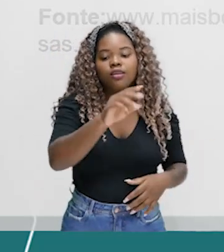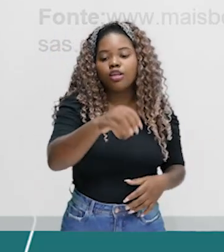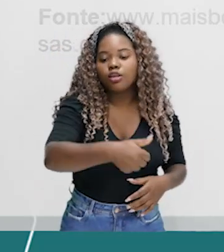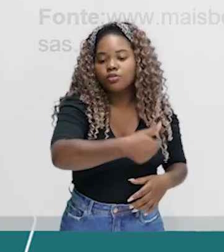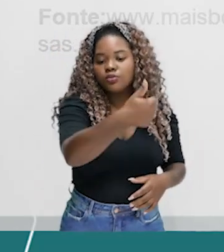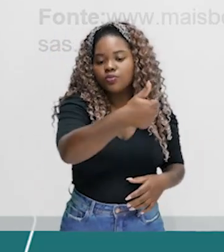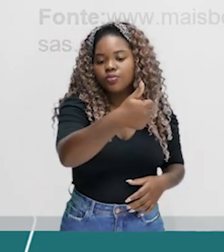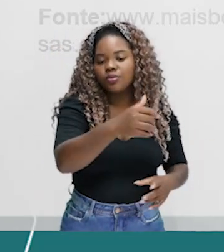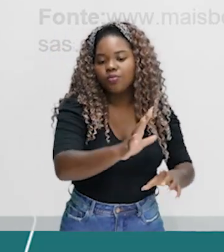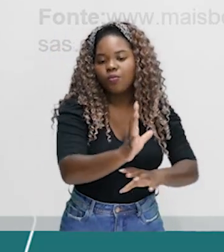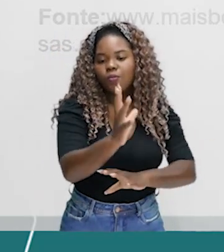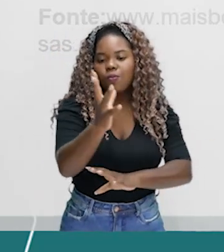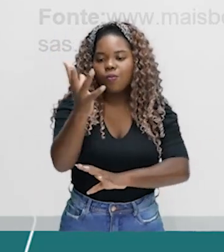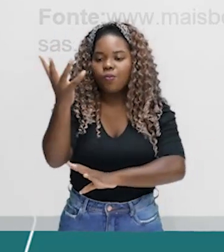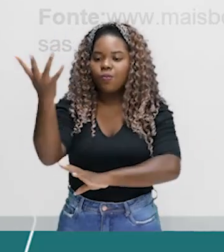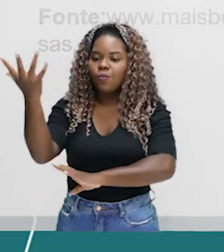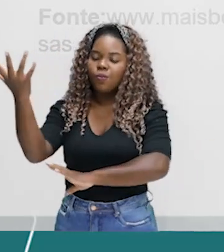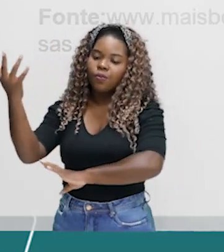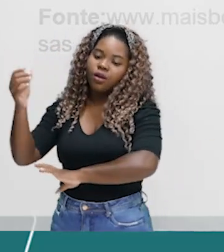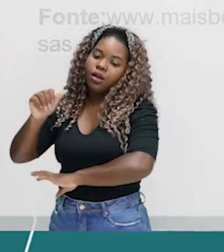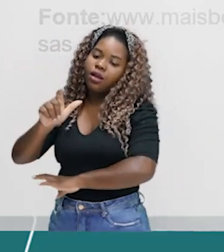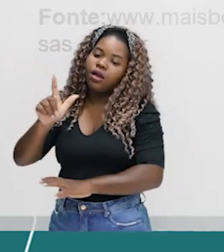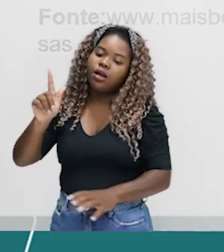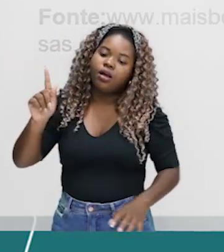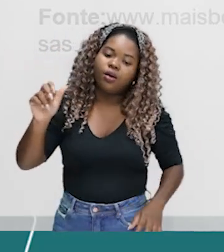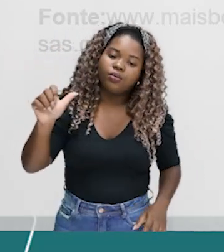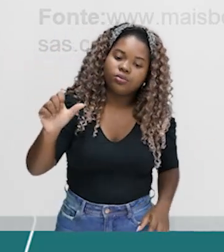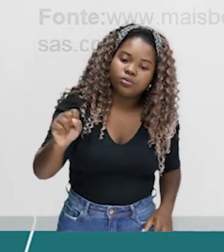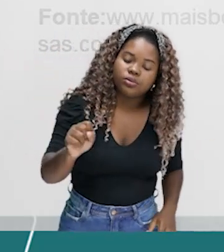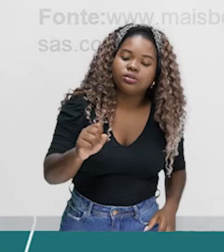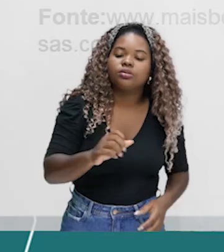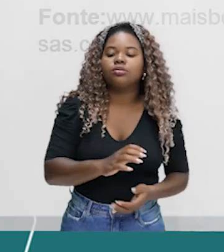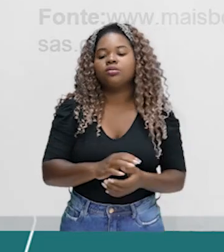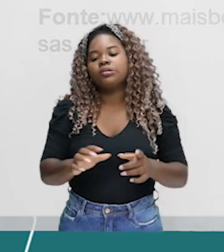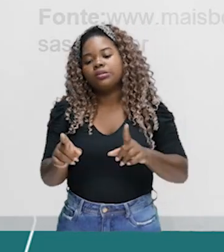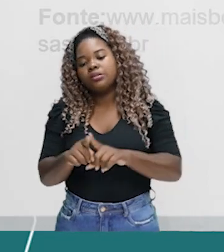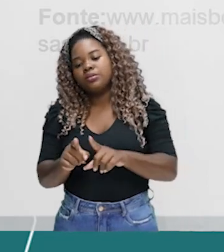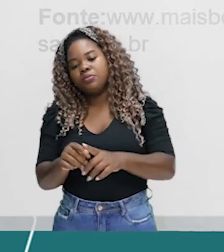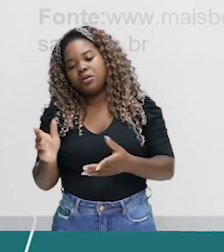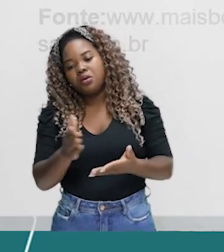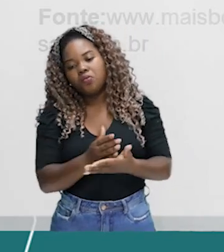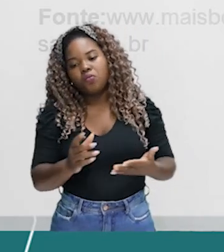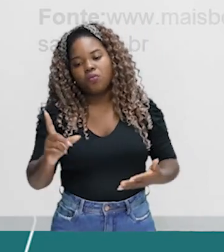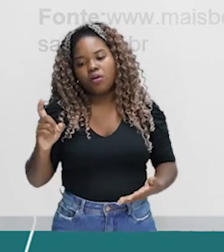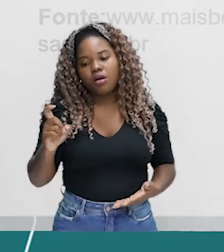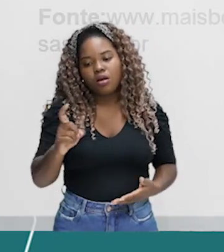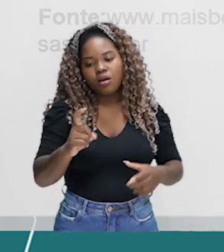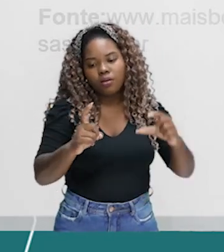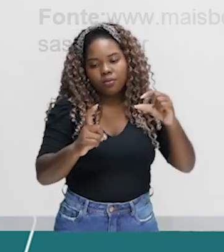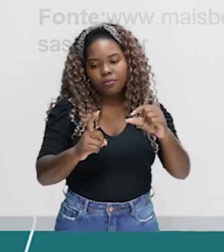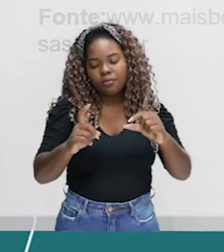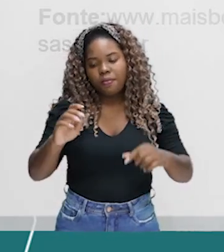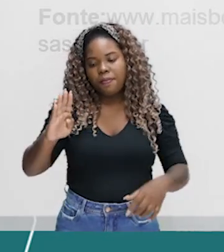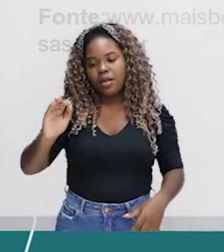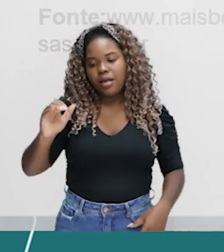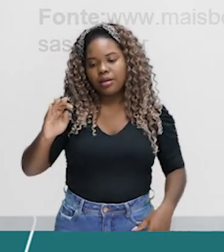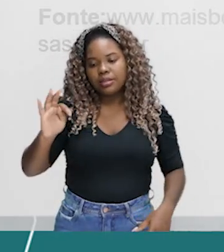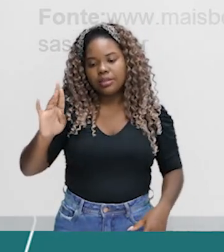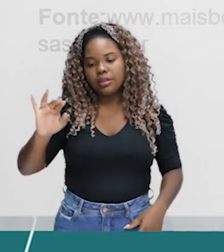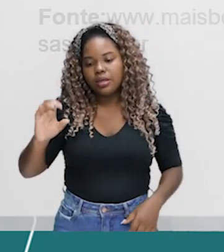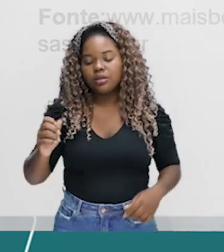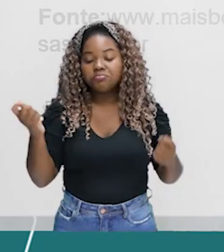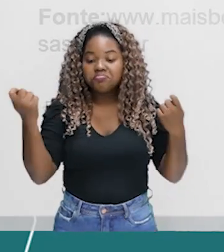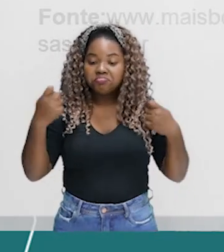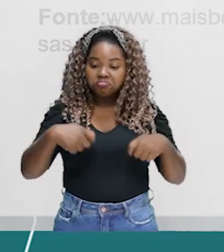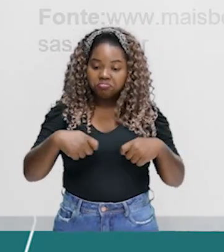As plantas, né? As algas, algumas bactérias fotossintetizantes. Elas conseguem capturar a energia